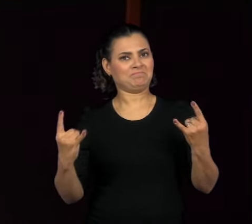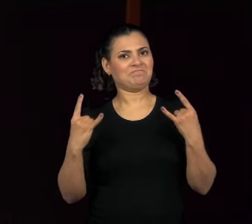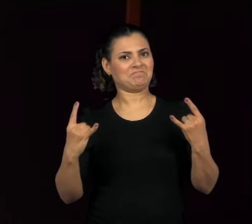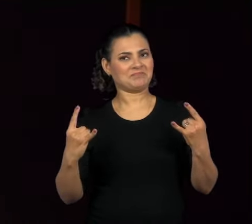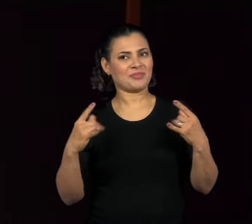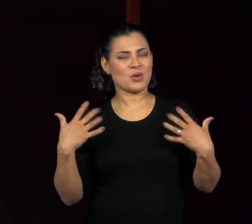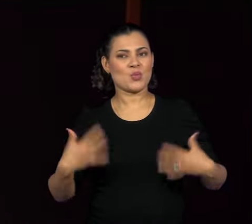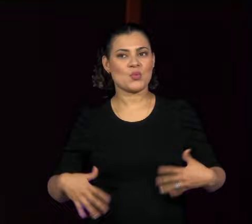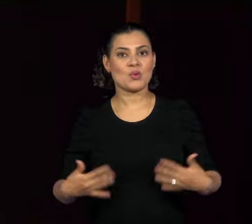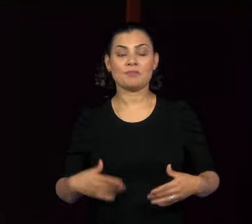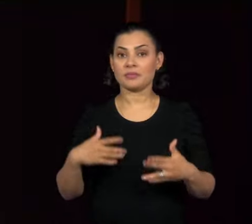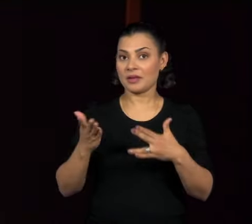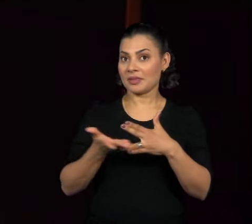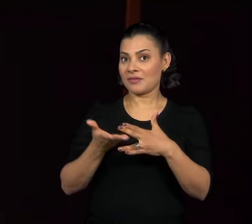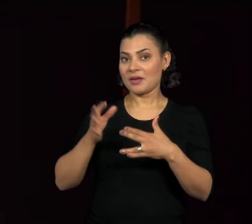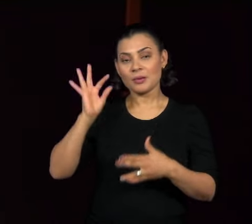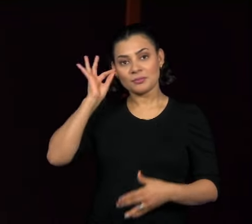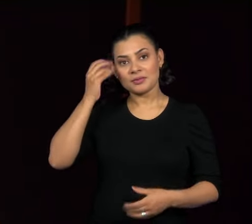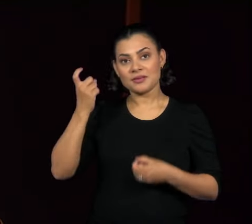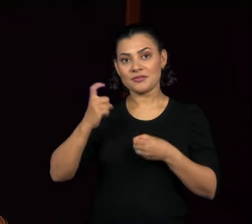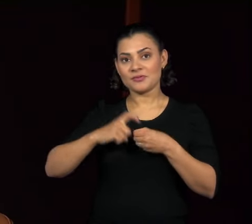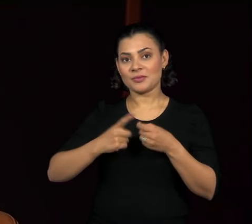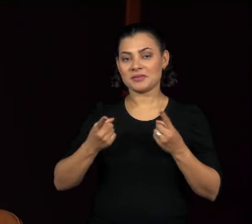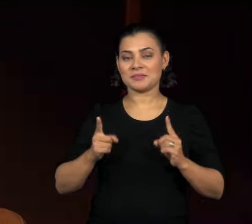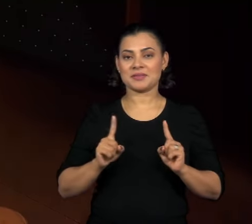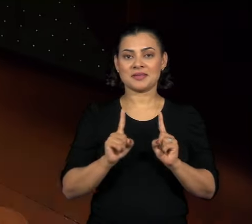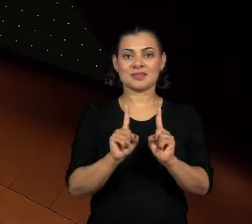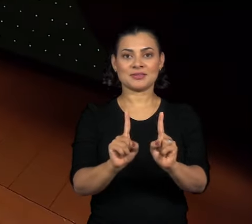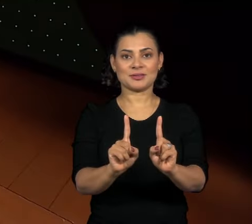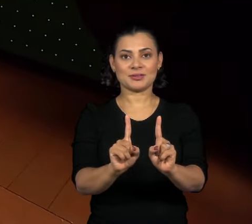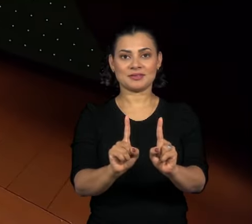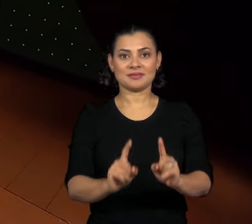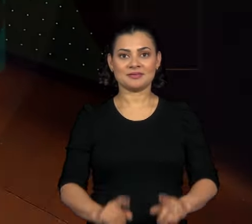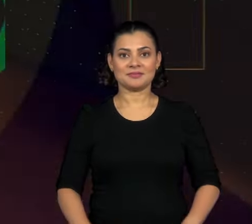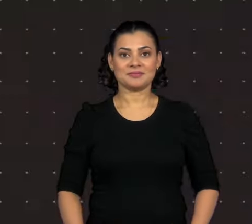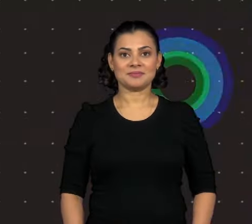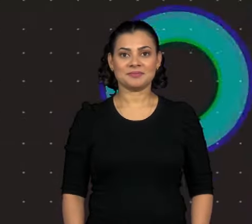Bom, vamos para o intervalo e voltamos já com o Persona.